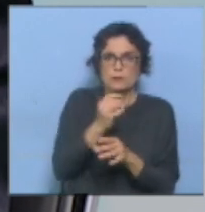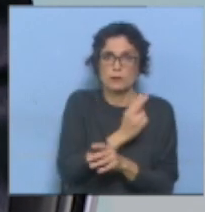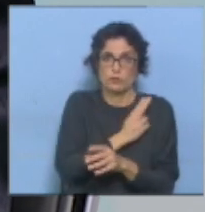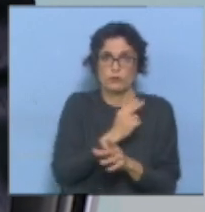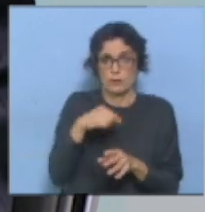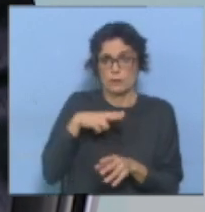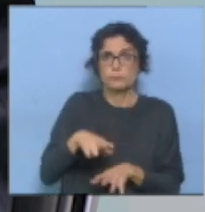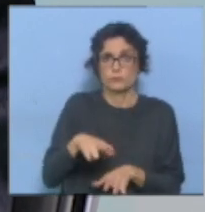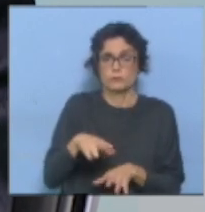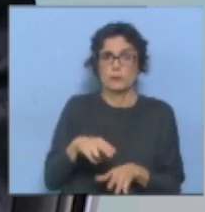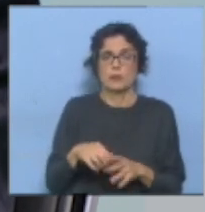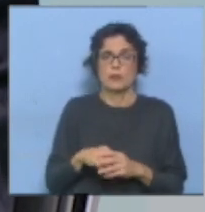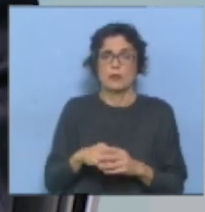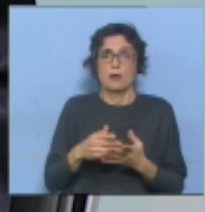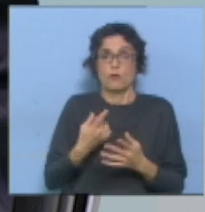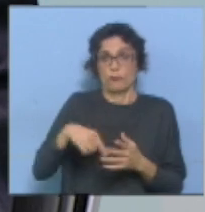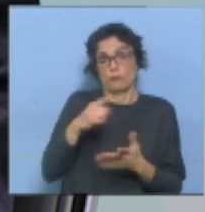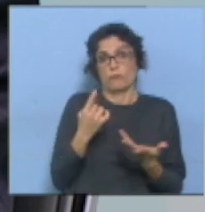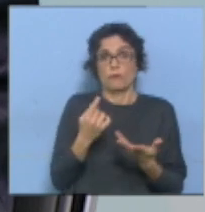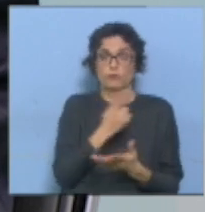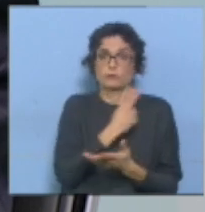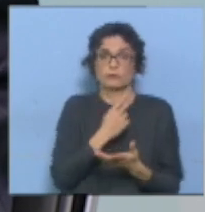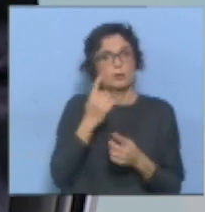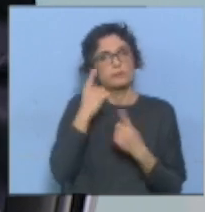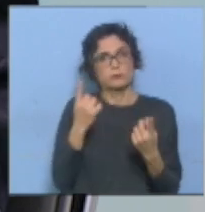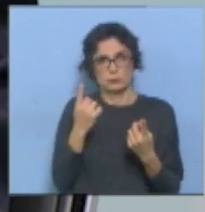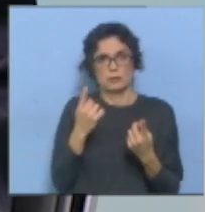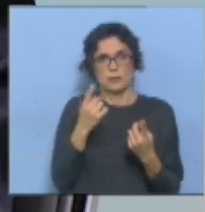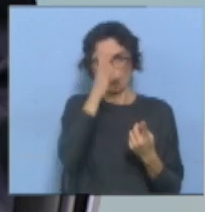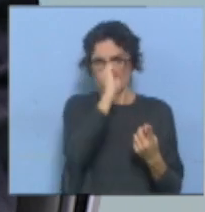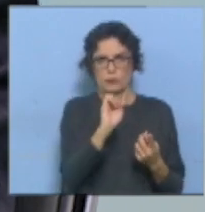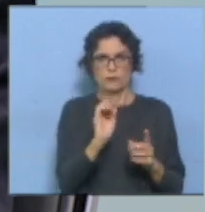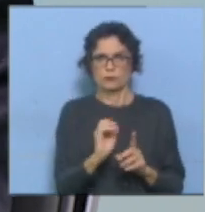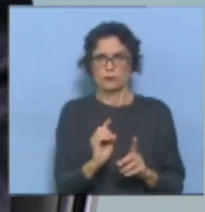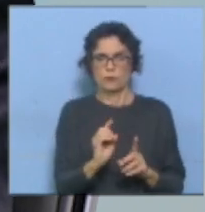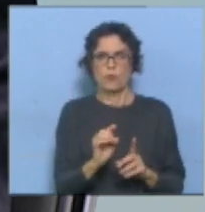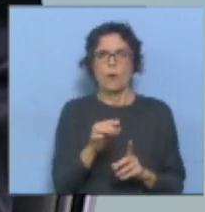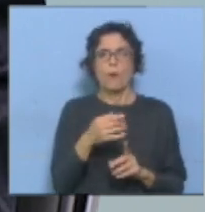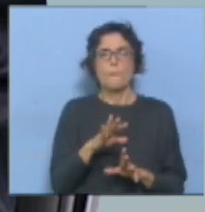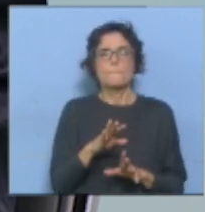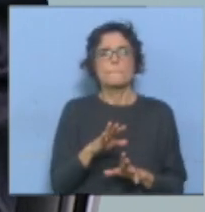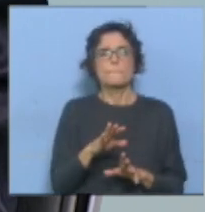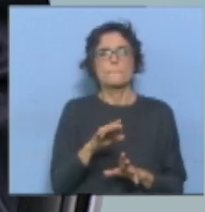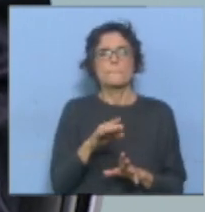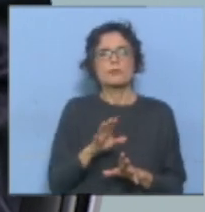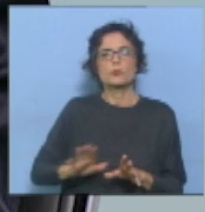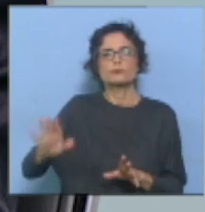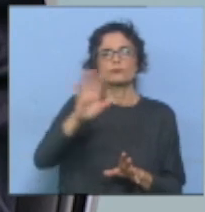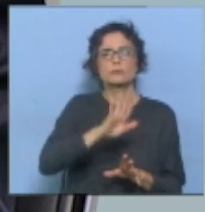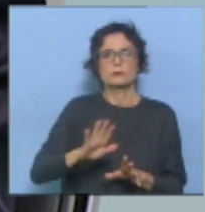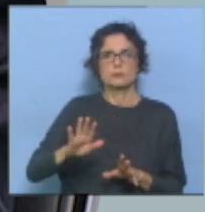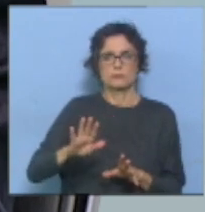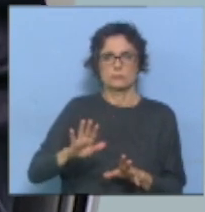Somos uma universidade pública, não estatal, de dimensão nacional, com grande